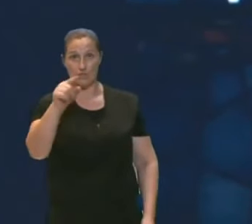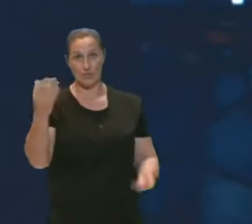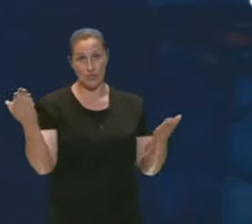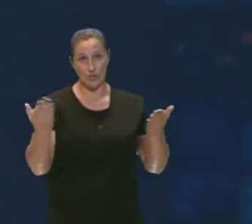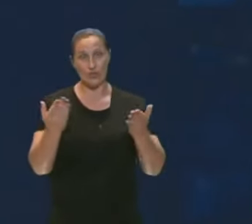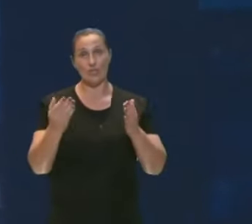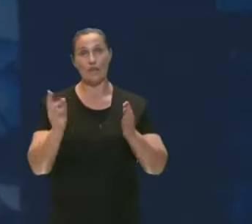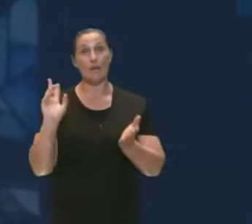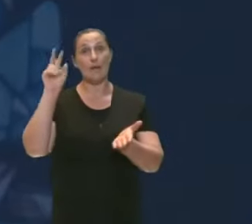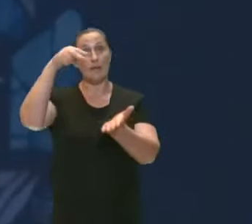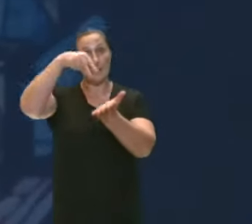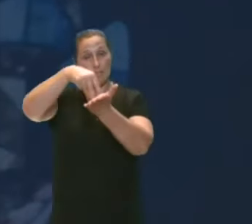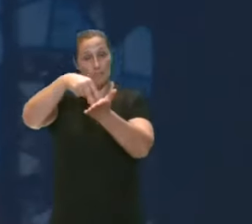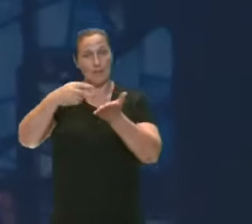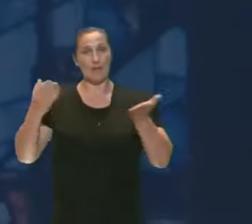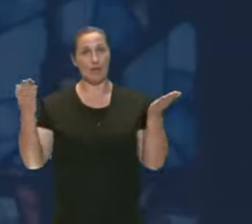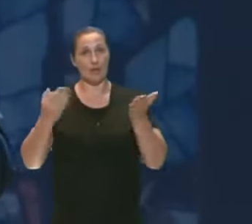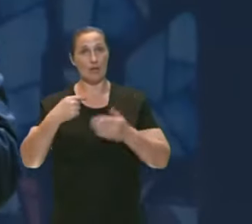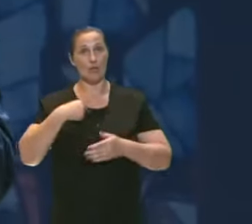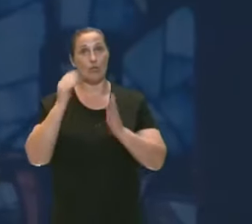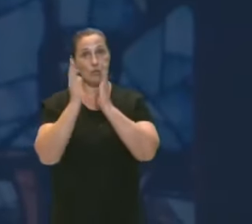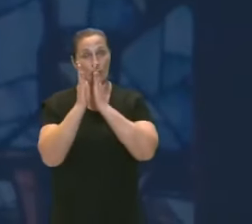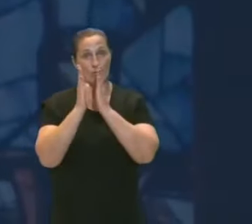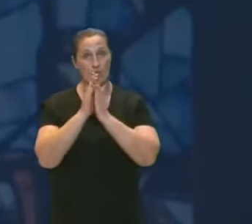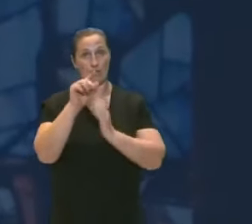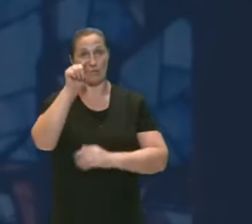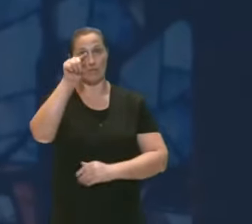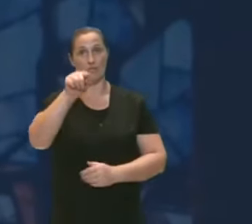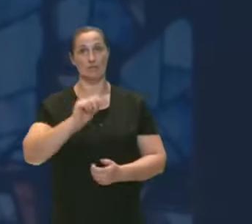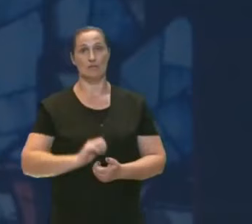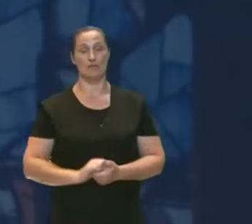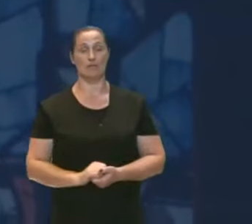quer orar por você. E se você,